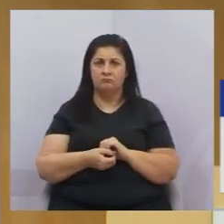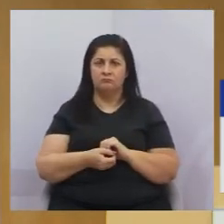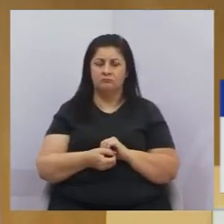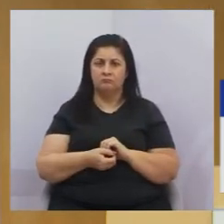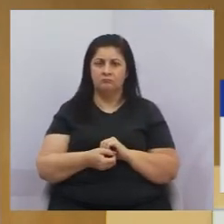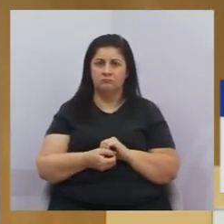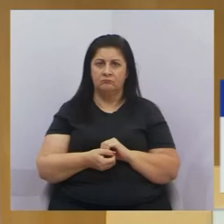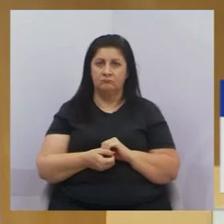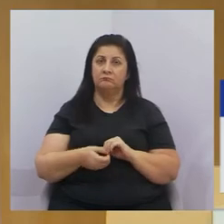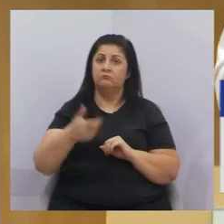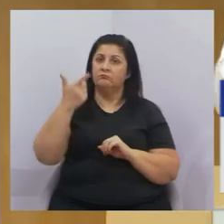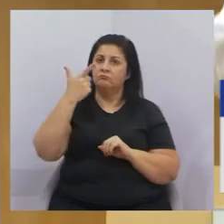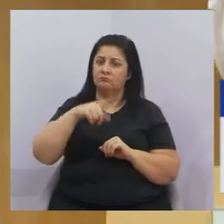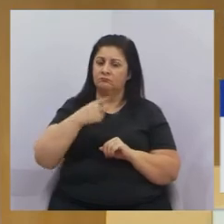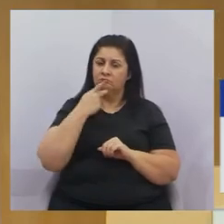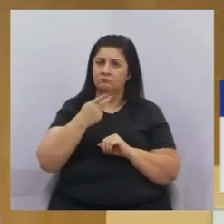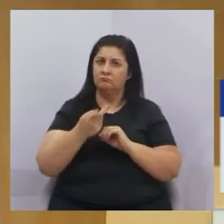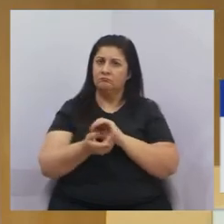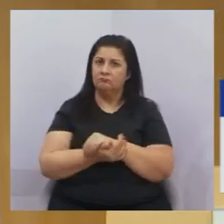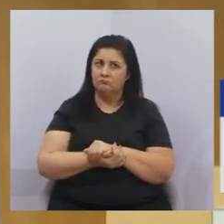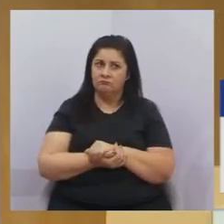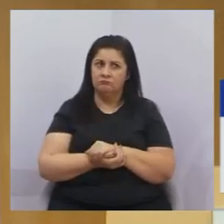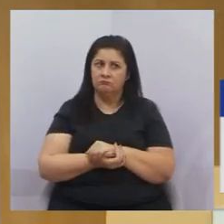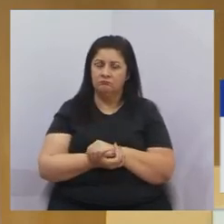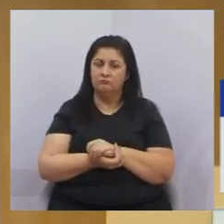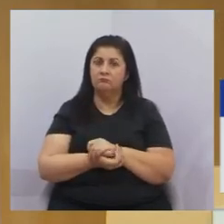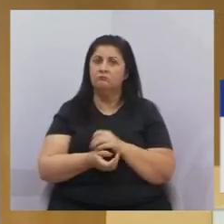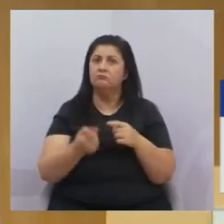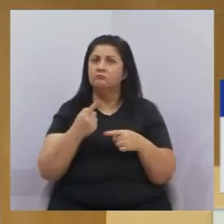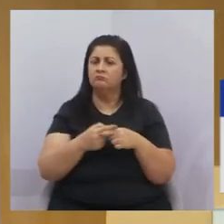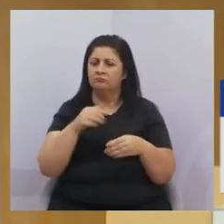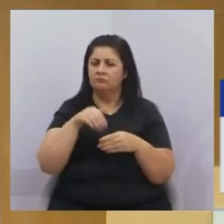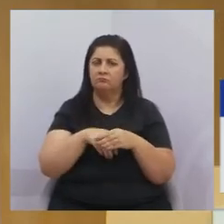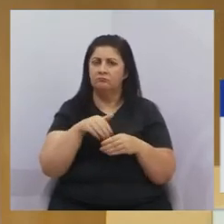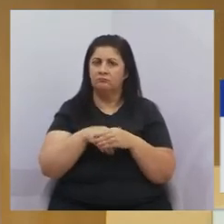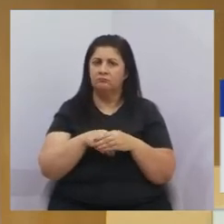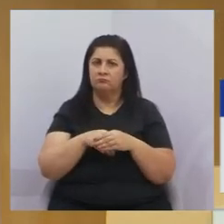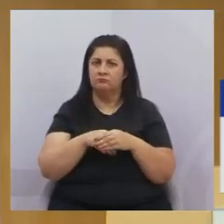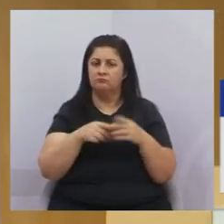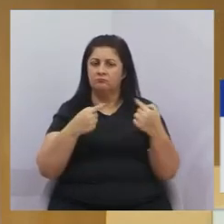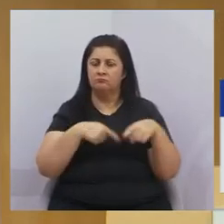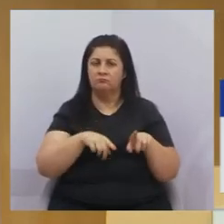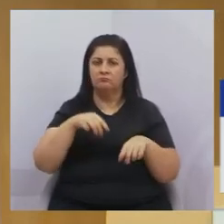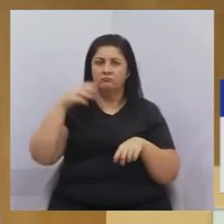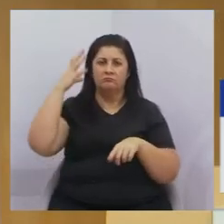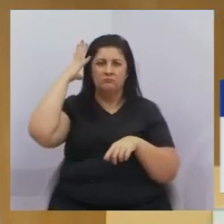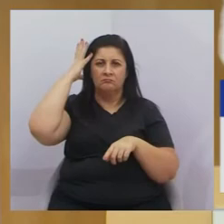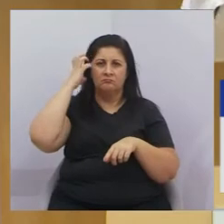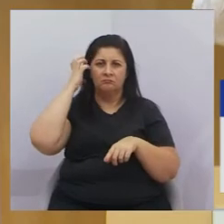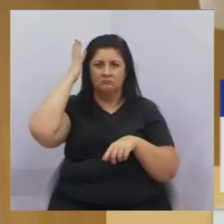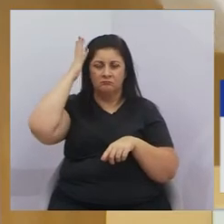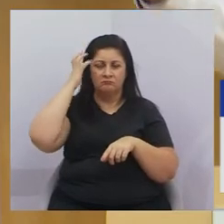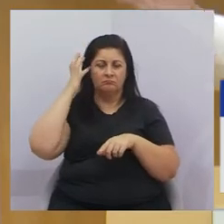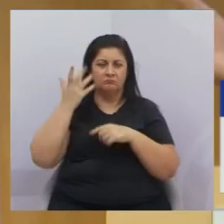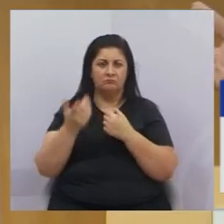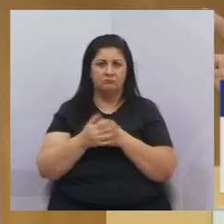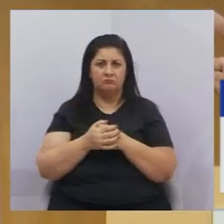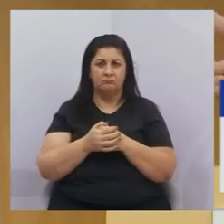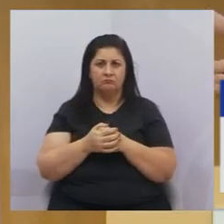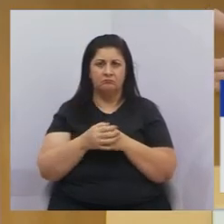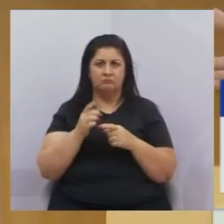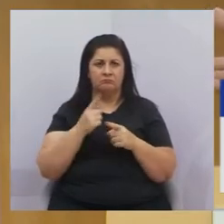E aí eu volto a repetir de novo, por quê? Que votou contra o projeto da Mariela, porque era uma negra, e a conversa é porque defende o